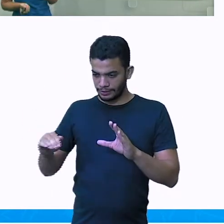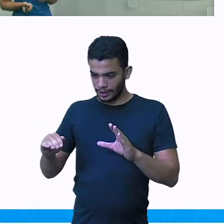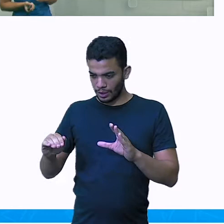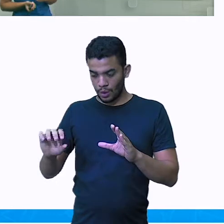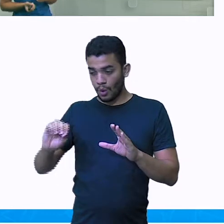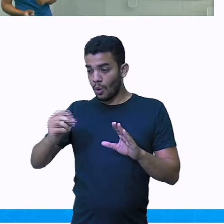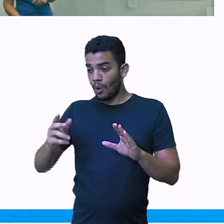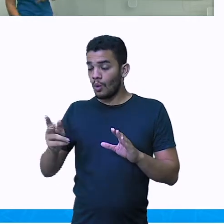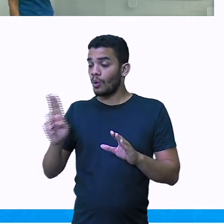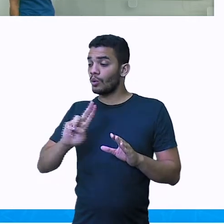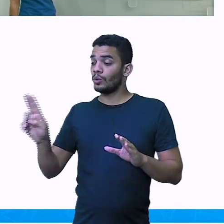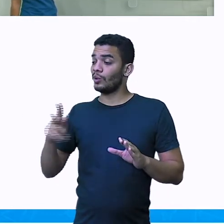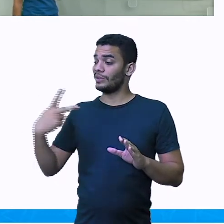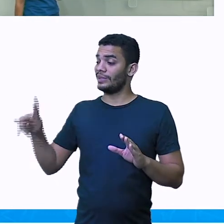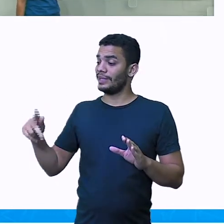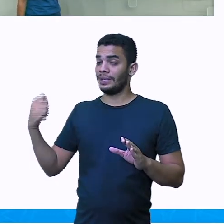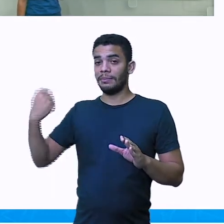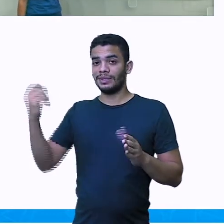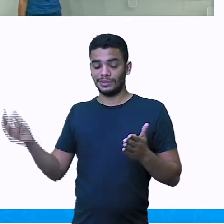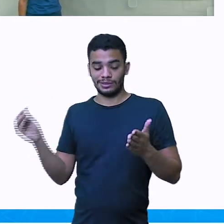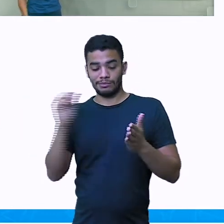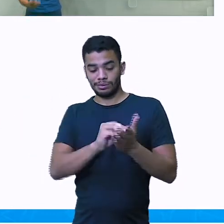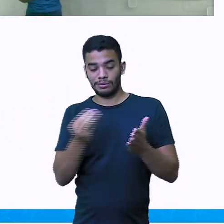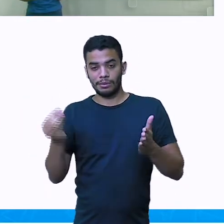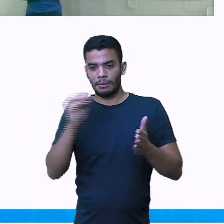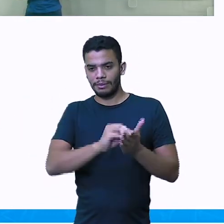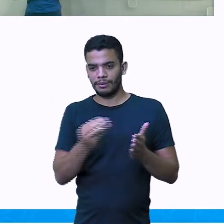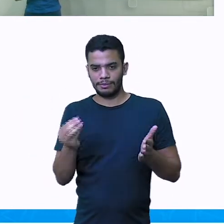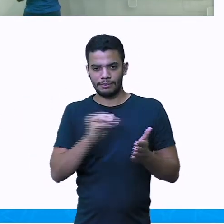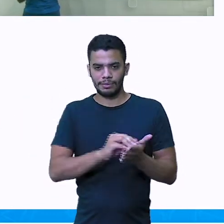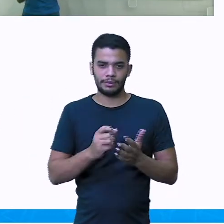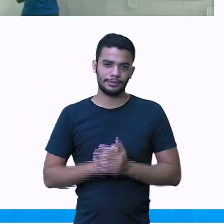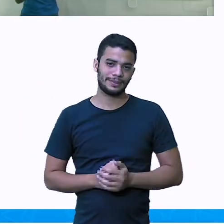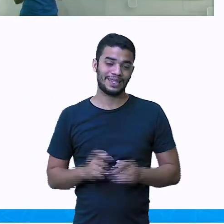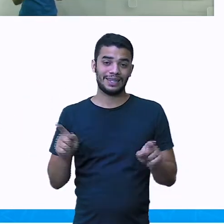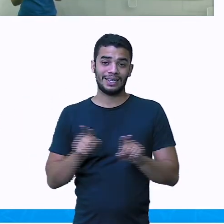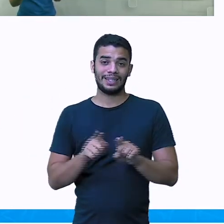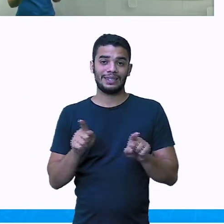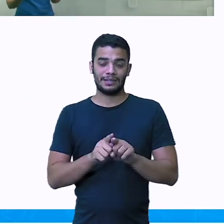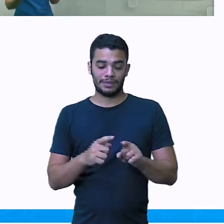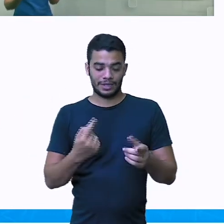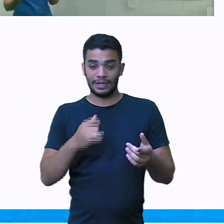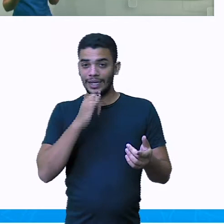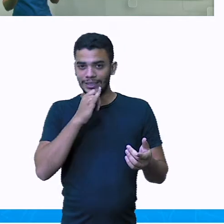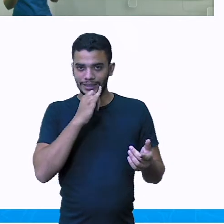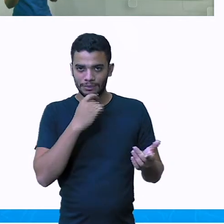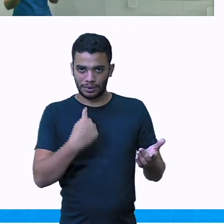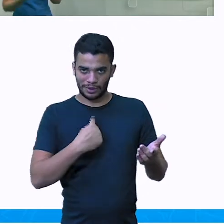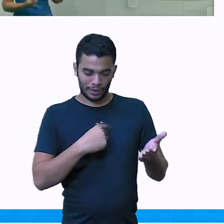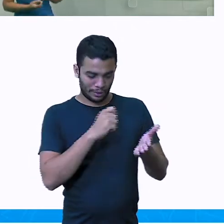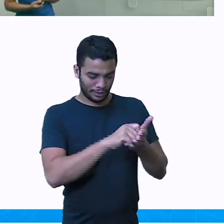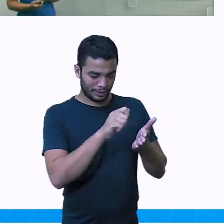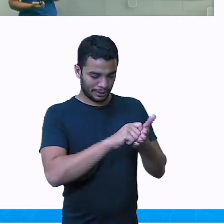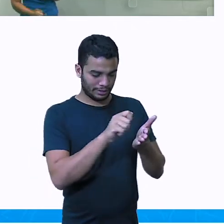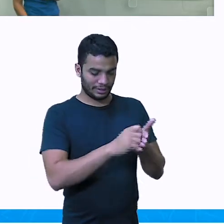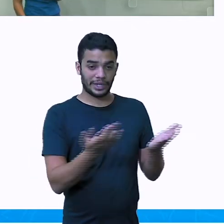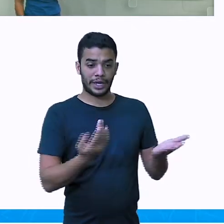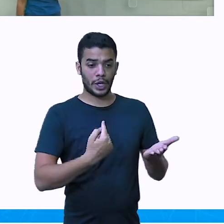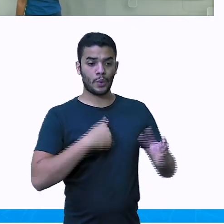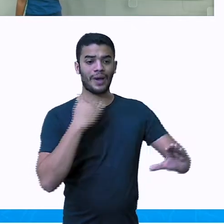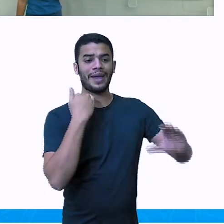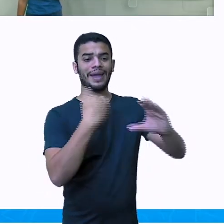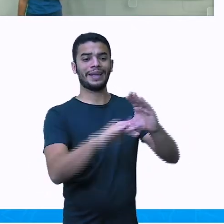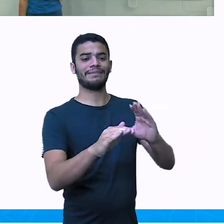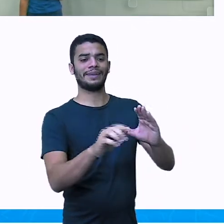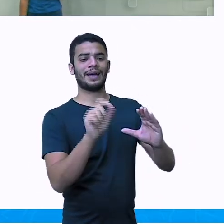o remetente. E o destinatário, para quem aquela carta está sendo enviada, para quem aquela carta está